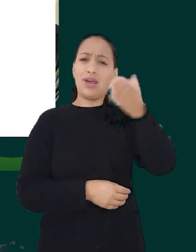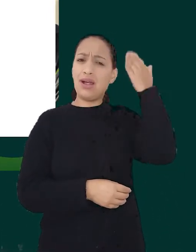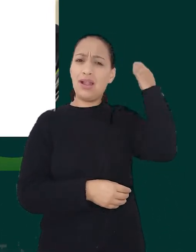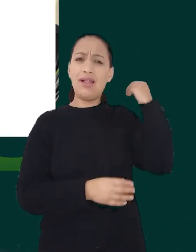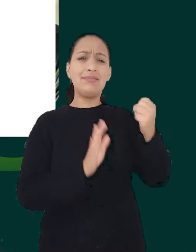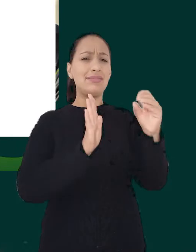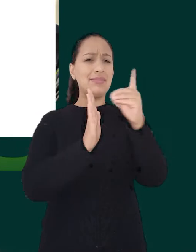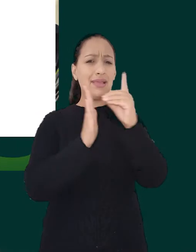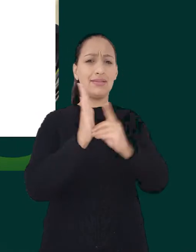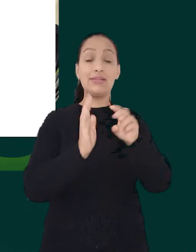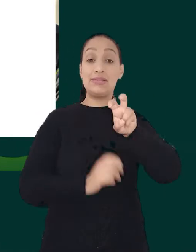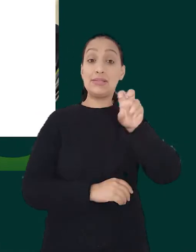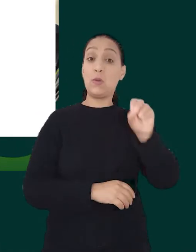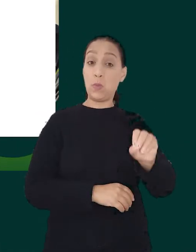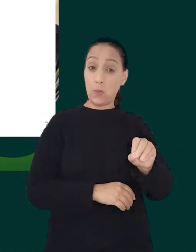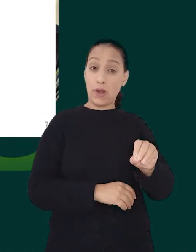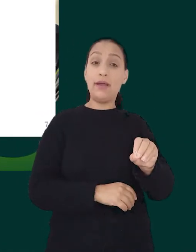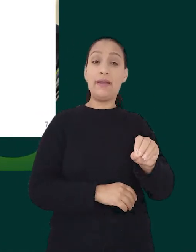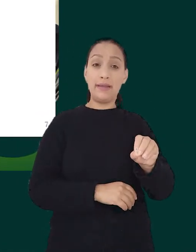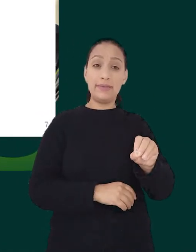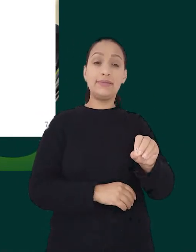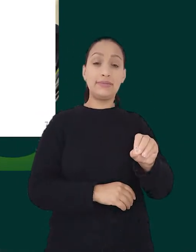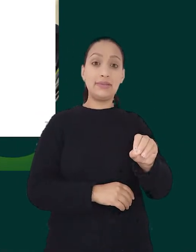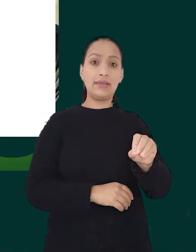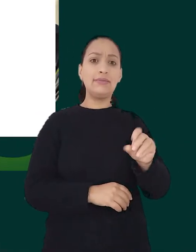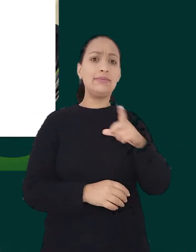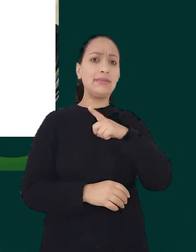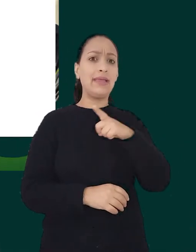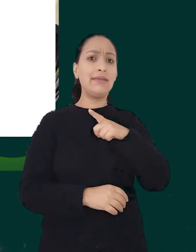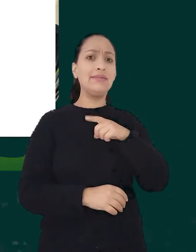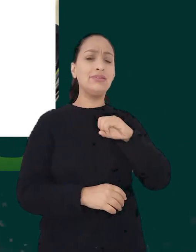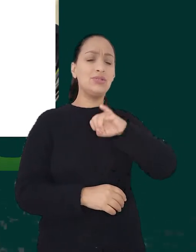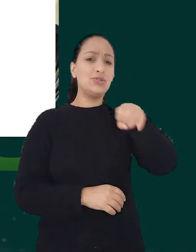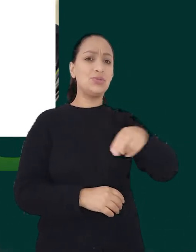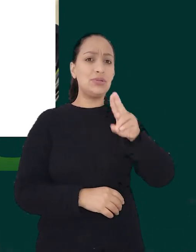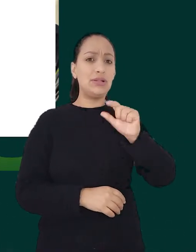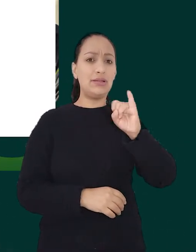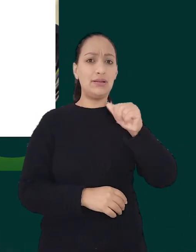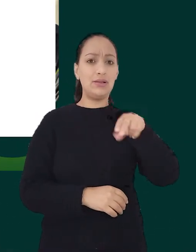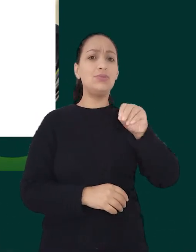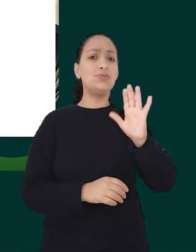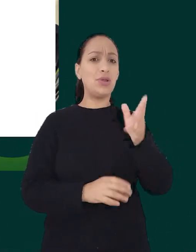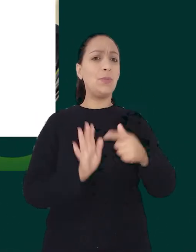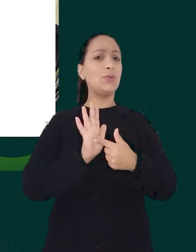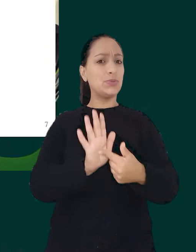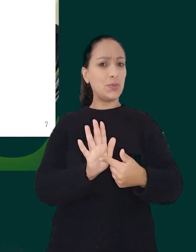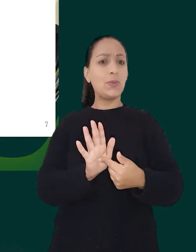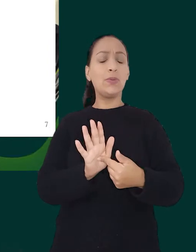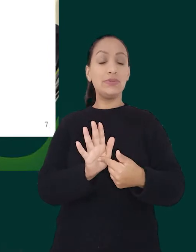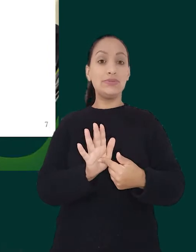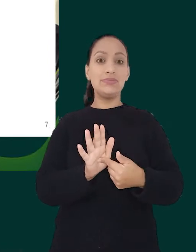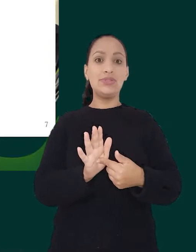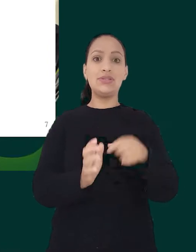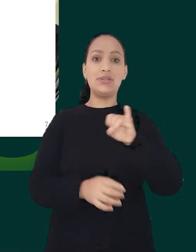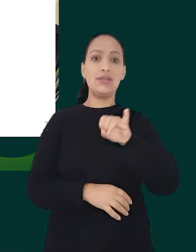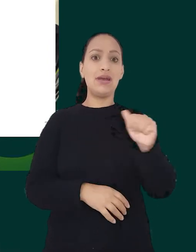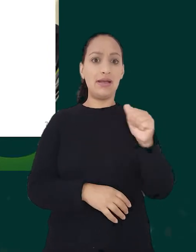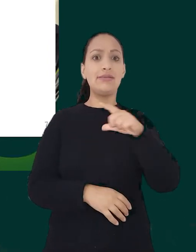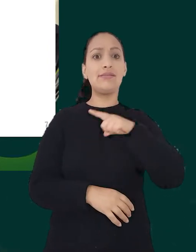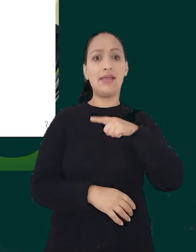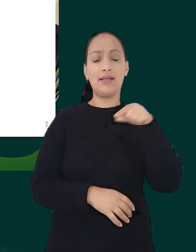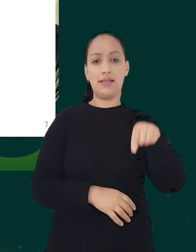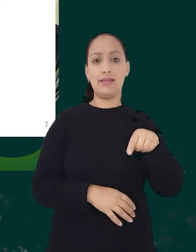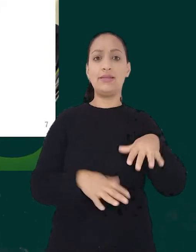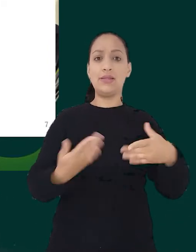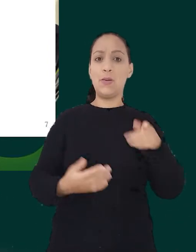lá da década de 50, tem inclusive relatos muito mais antigos do que isso, de inteligência artificial. Tá? Então, esse aqui é